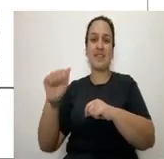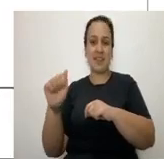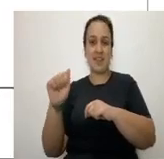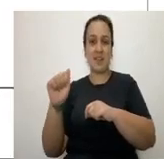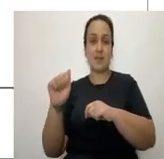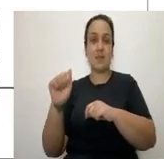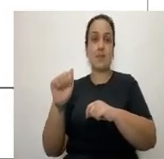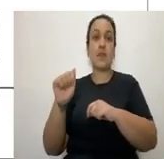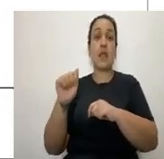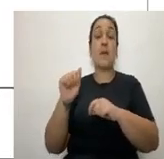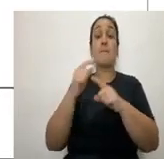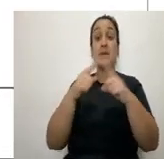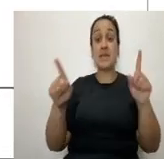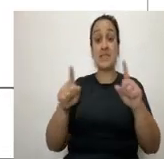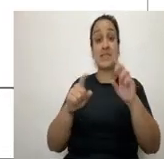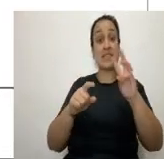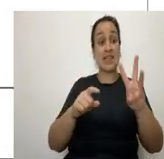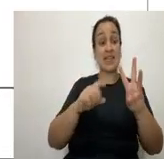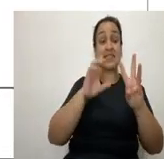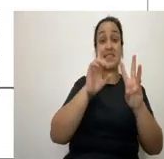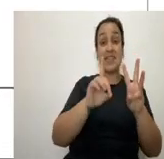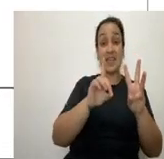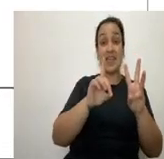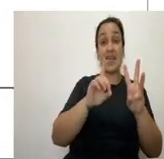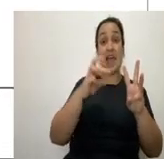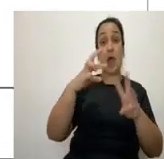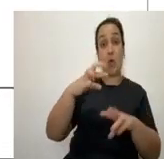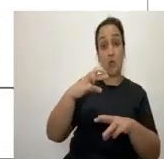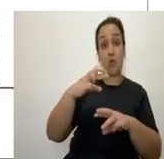4-beta. Só que uma coisa interessante é que o